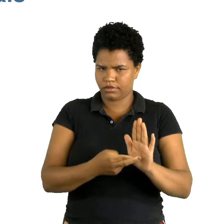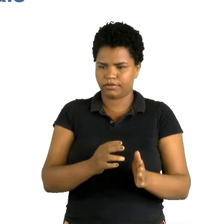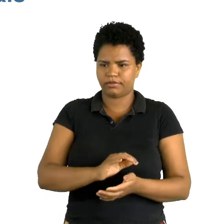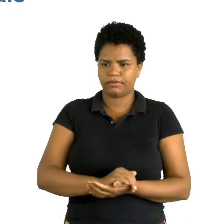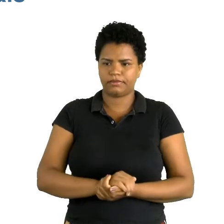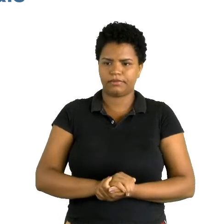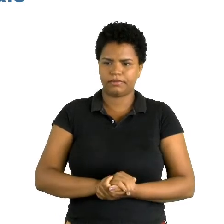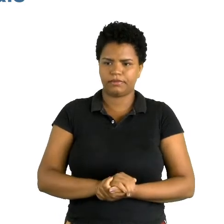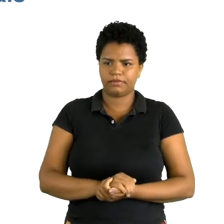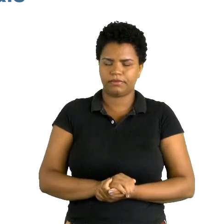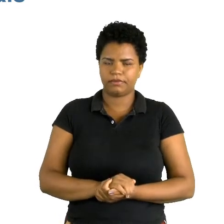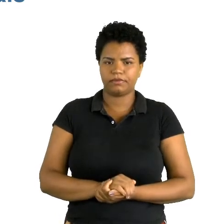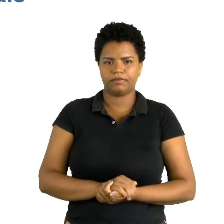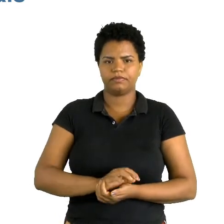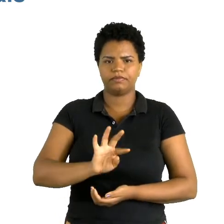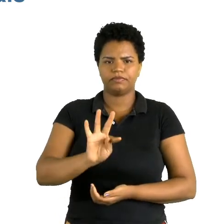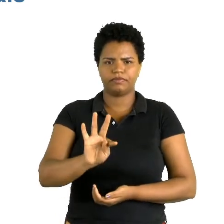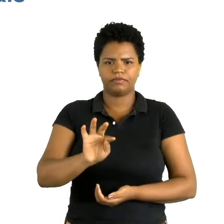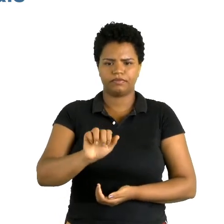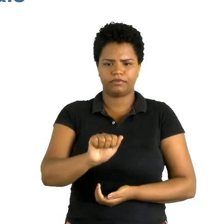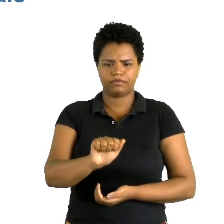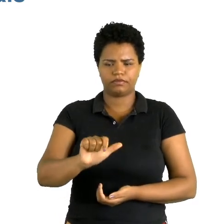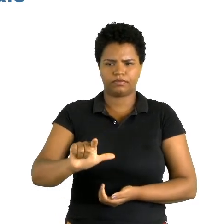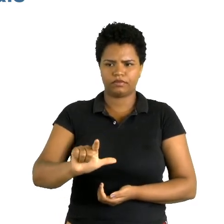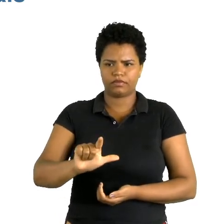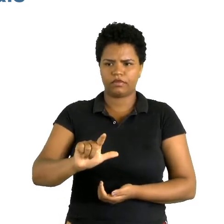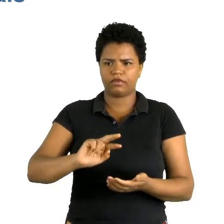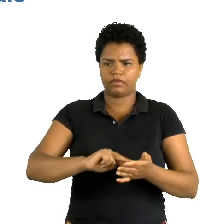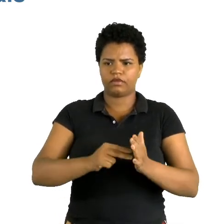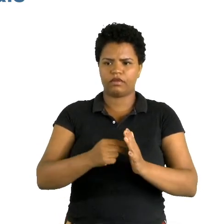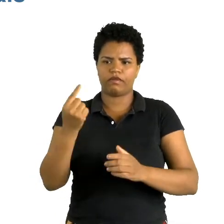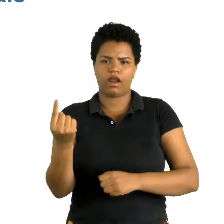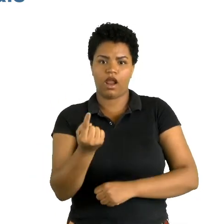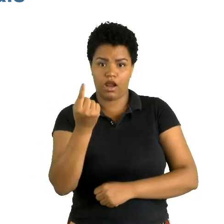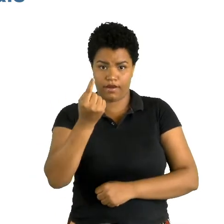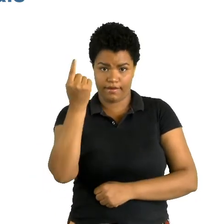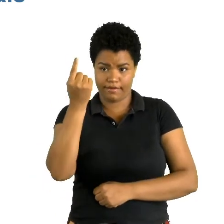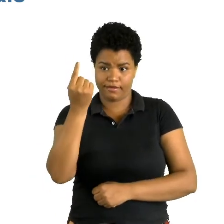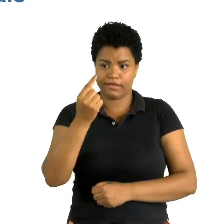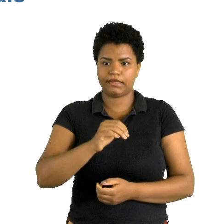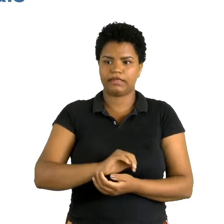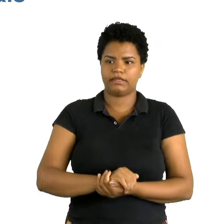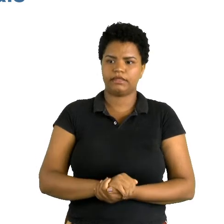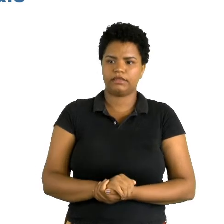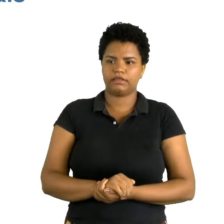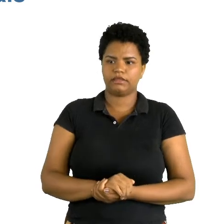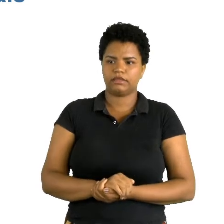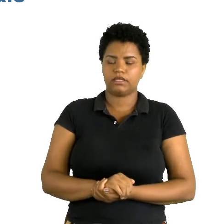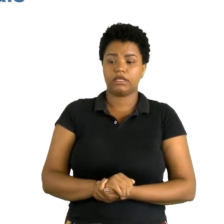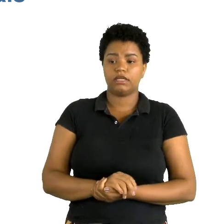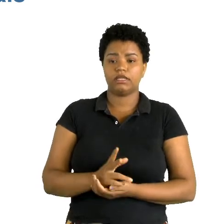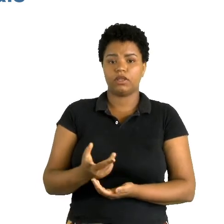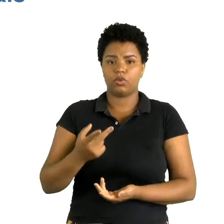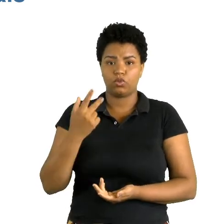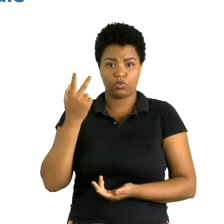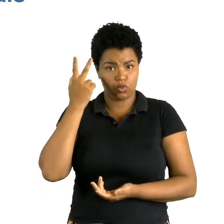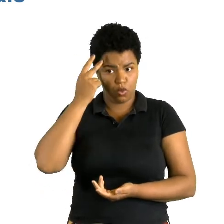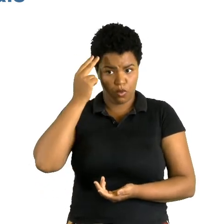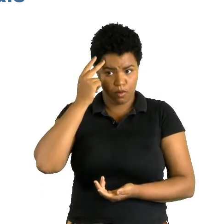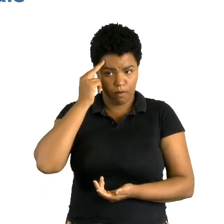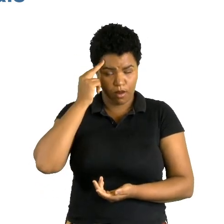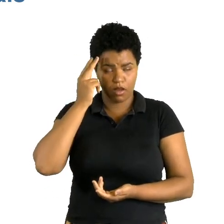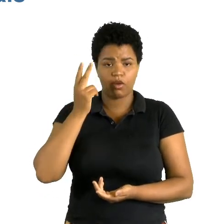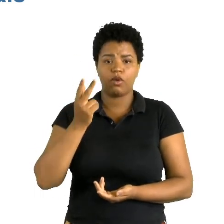Tall. Tall que é alto. O nosso adjetivo na forma normal, tall. se a gente, para nós fazermos a